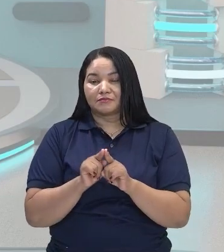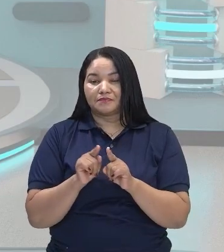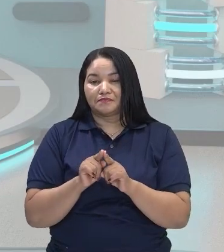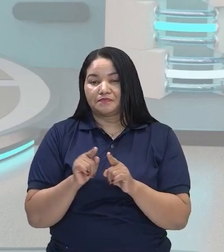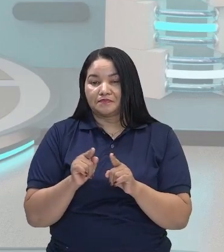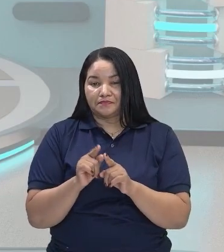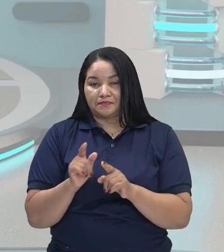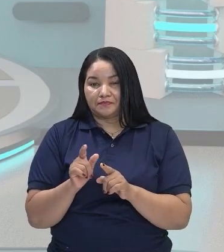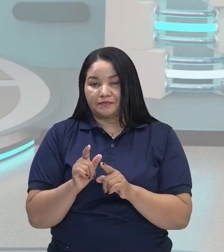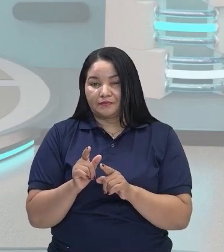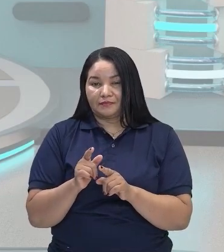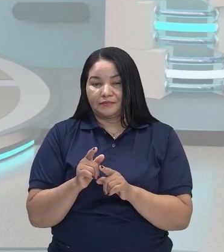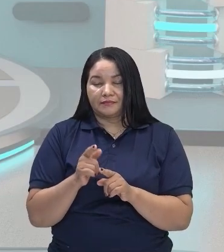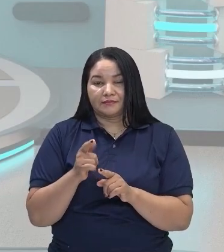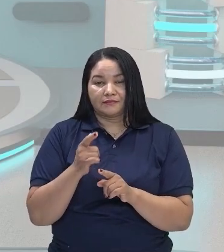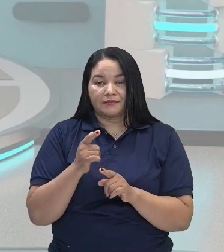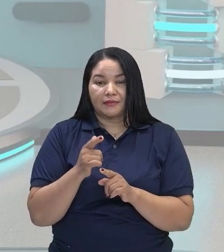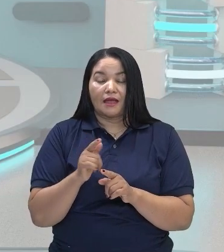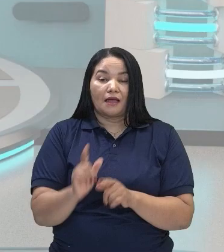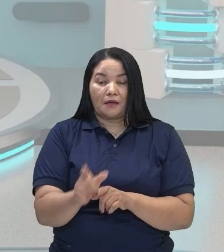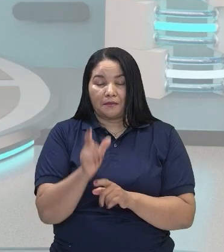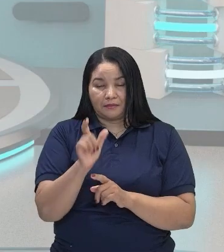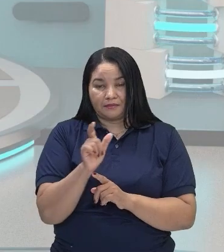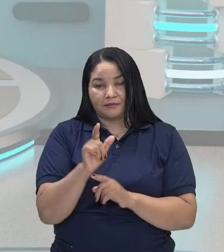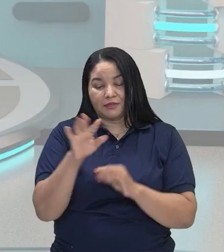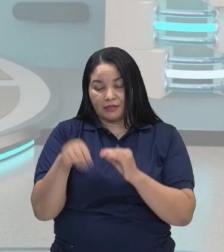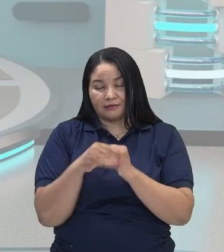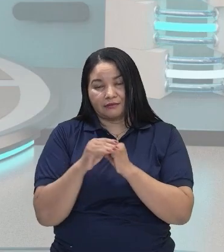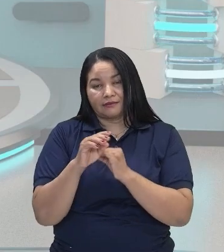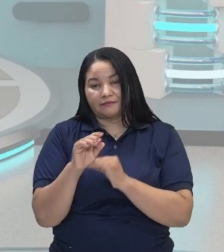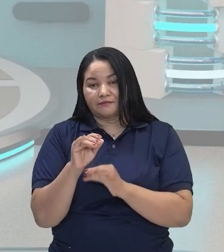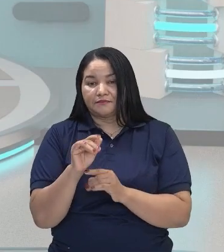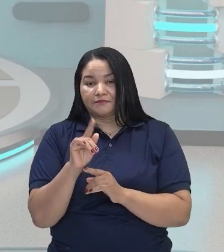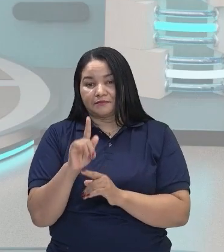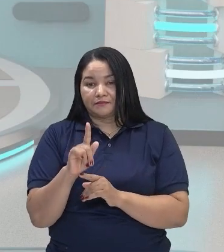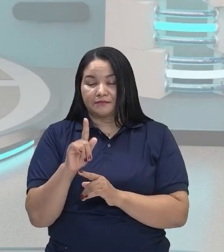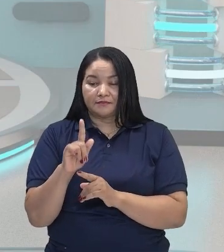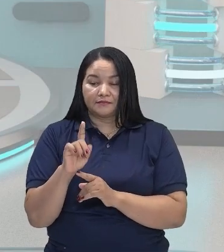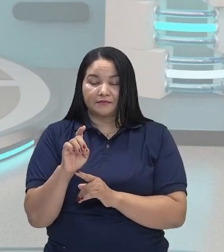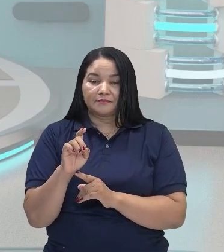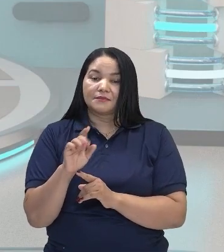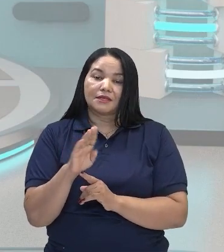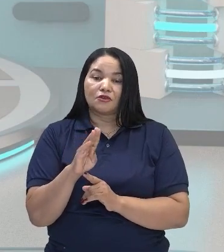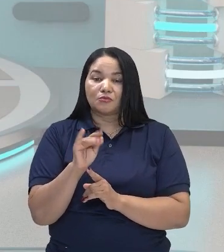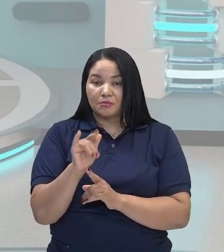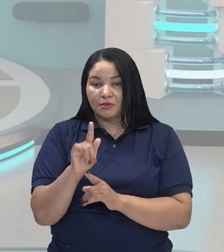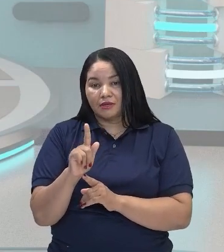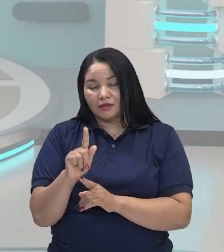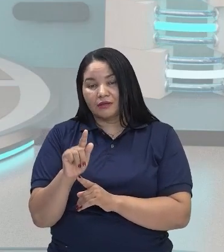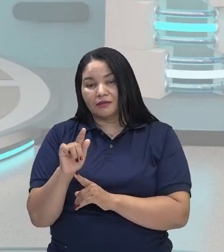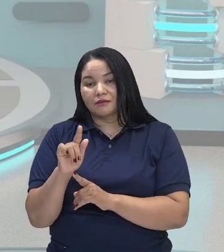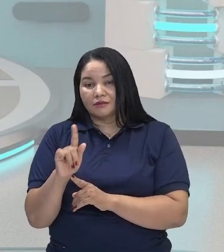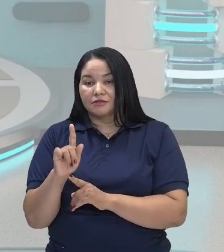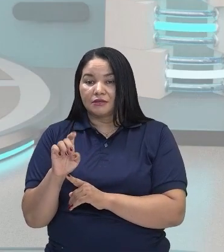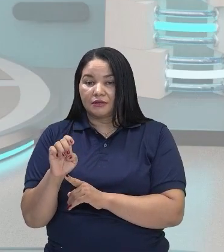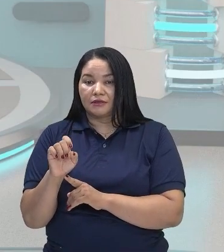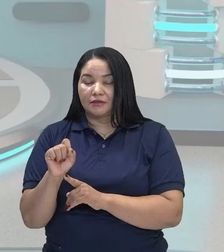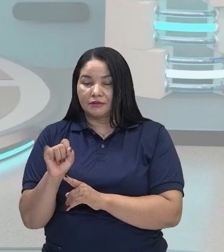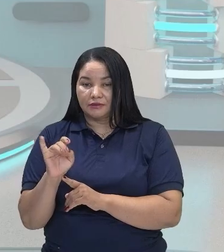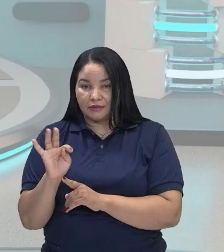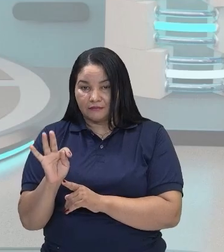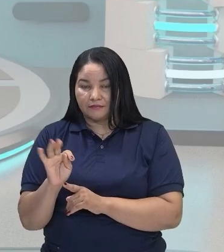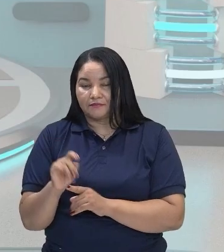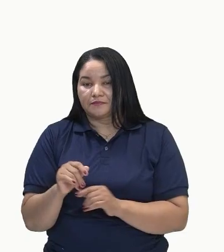consoante antes de acrescentar EST. Isso vale para adjetivos curtos, tá certo? Continuando agora na nossa